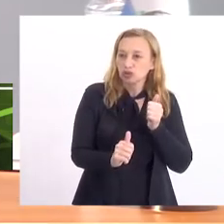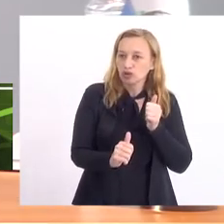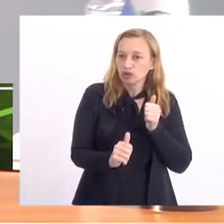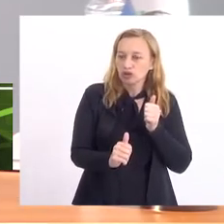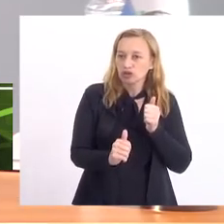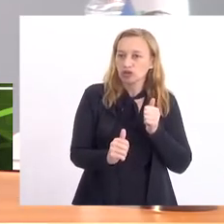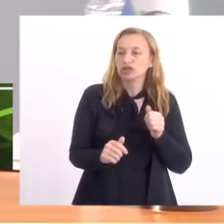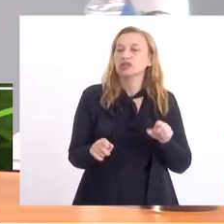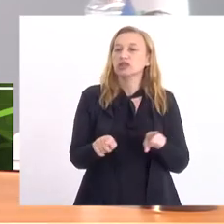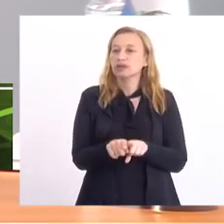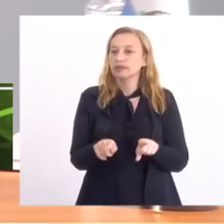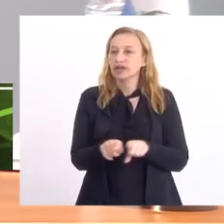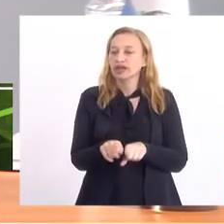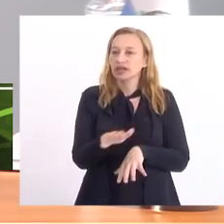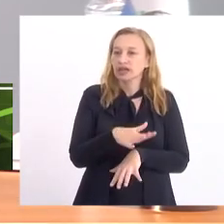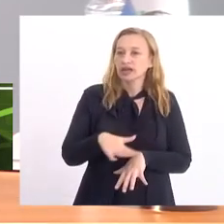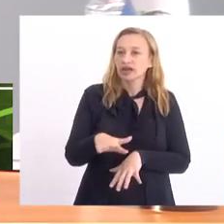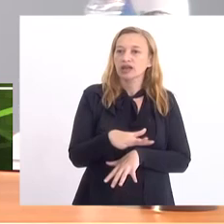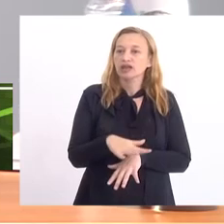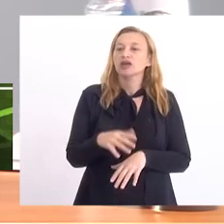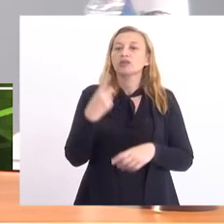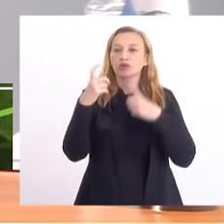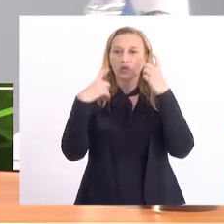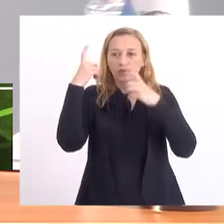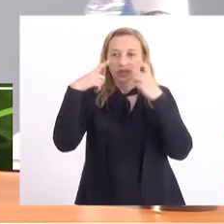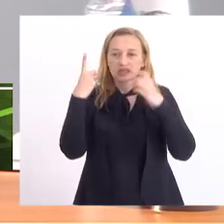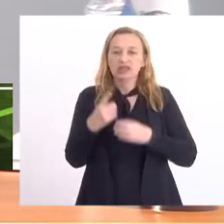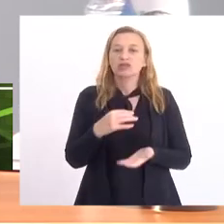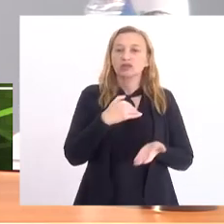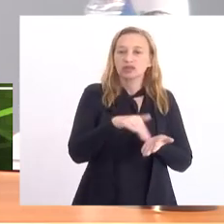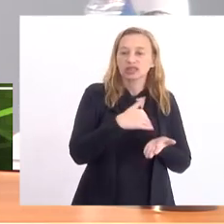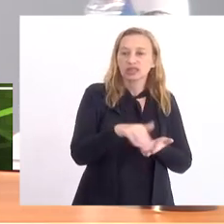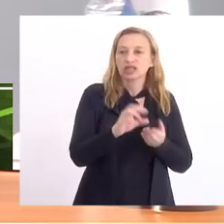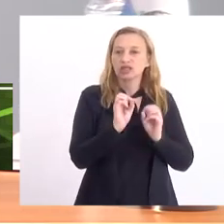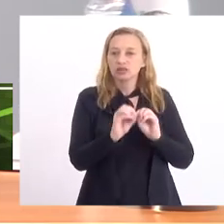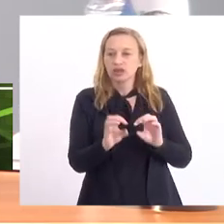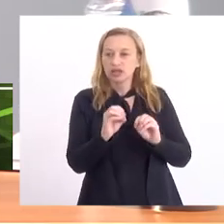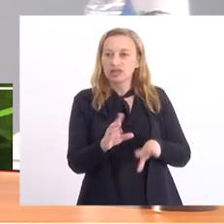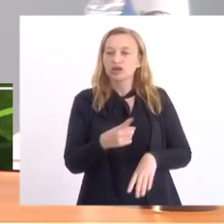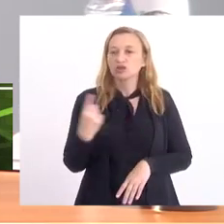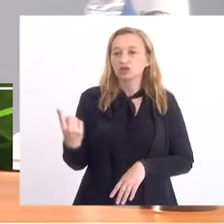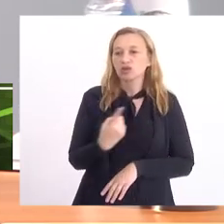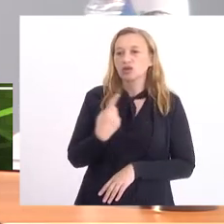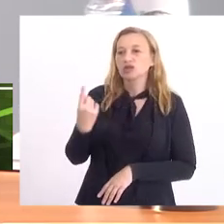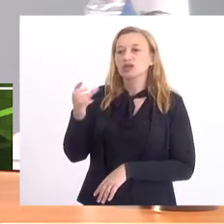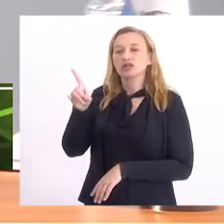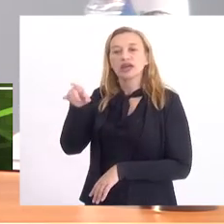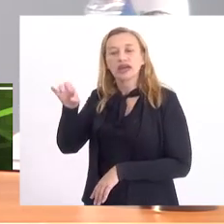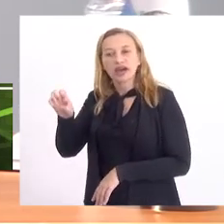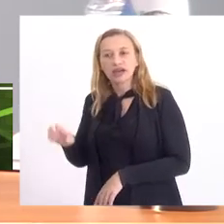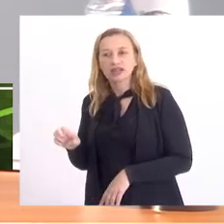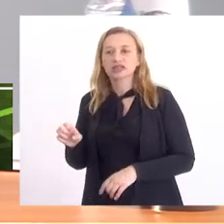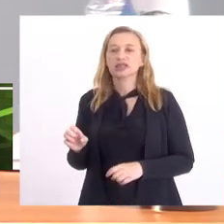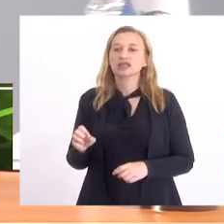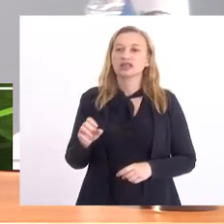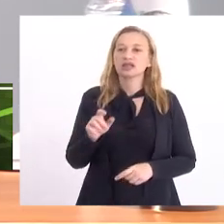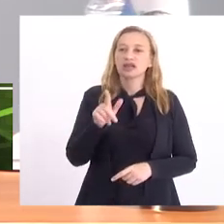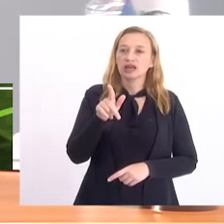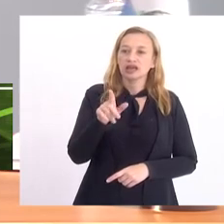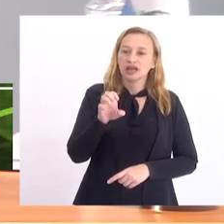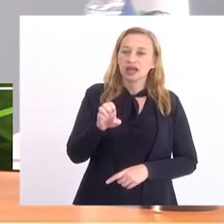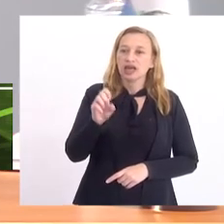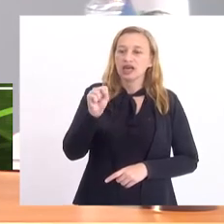esportiva. É uma preocupação da SEDUC também, né, nossa, do Degase, quanto à